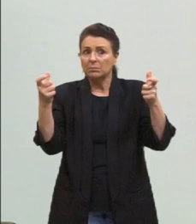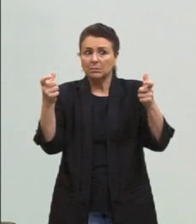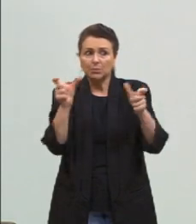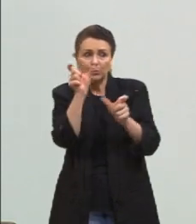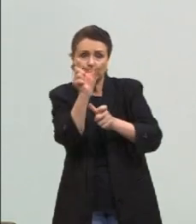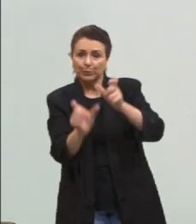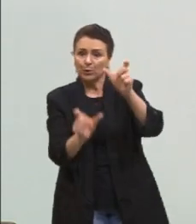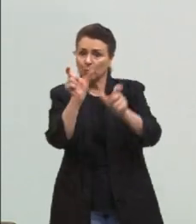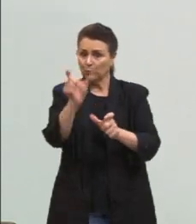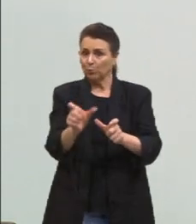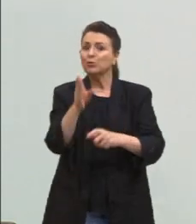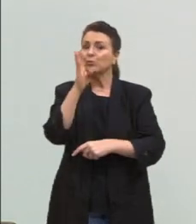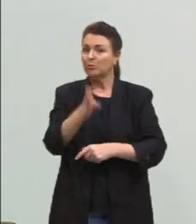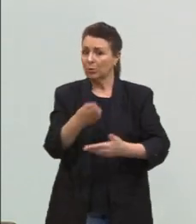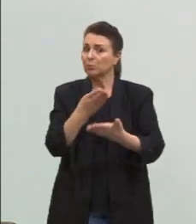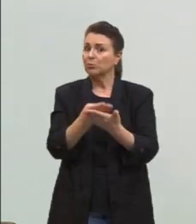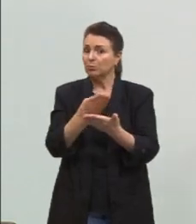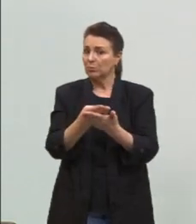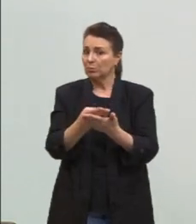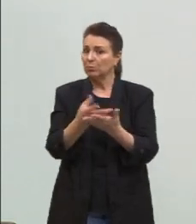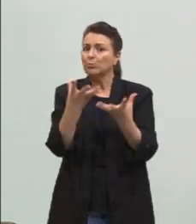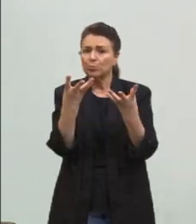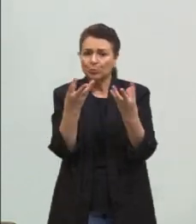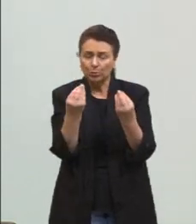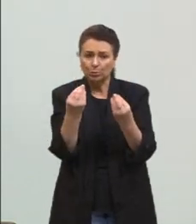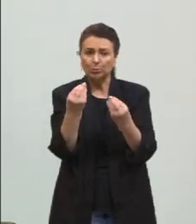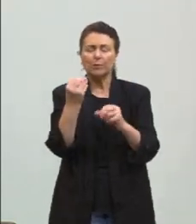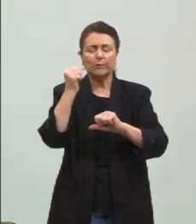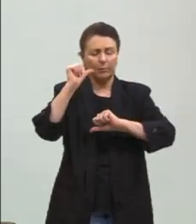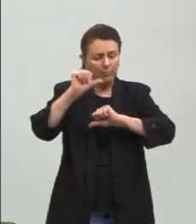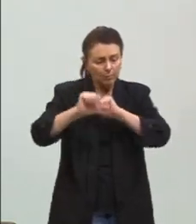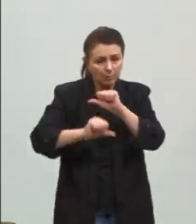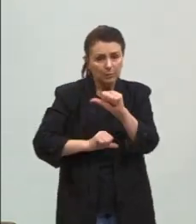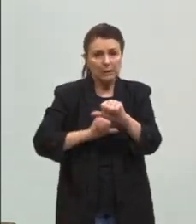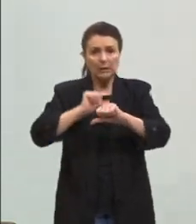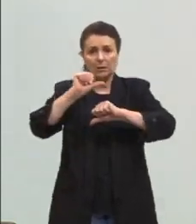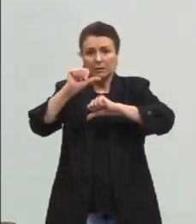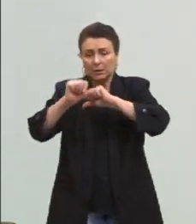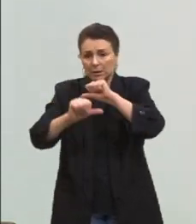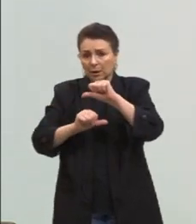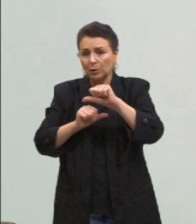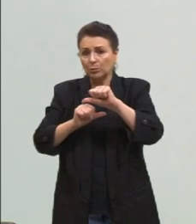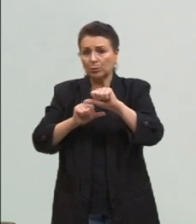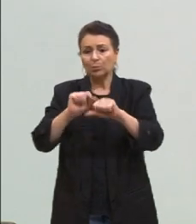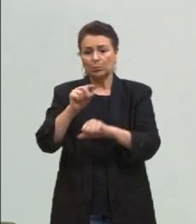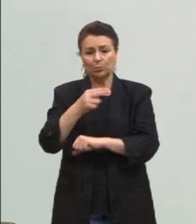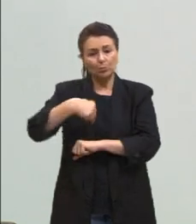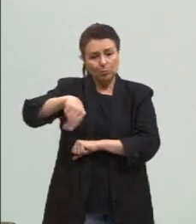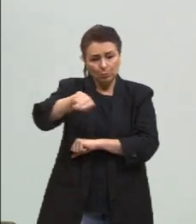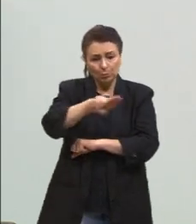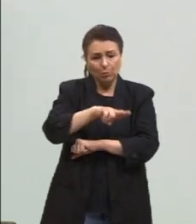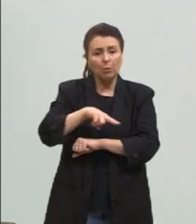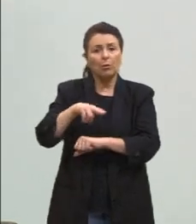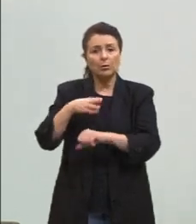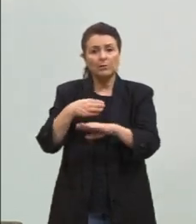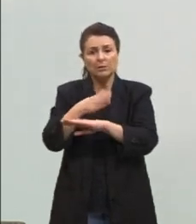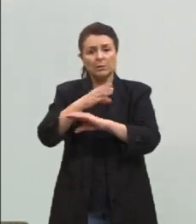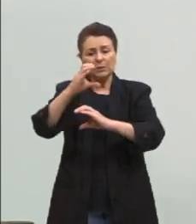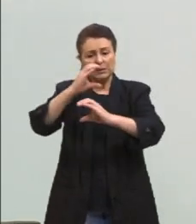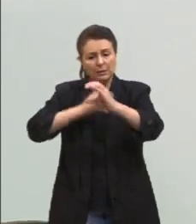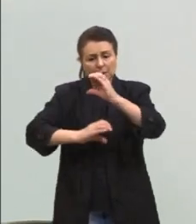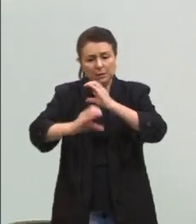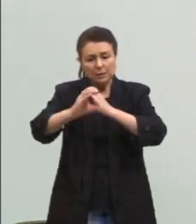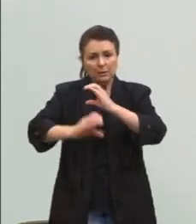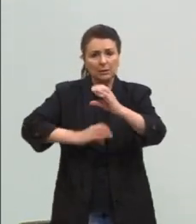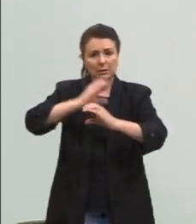a gente já viu isso E aí então vai mudando né a como nós somos partes Desses desse ciclo a gente